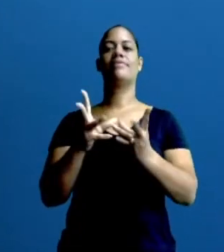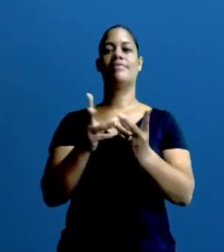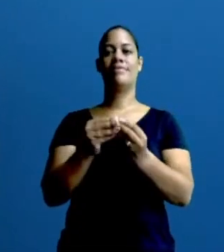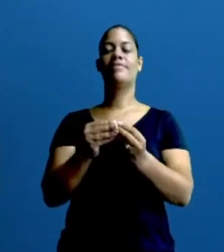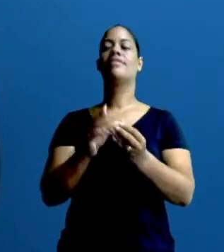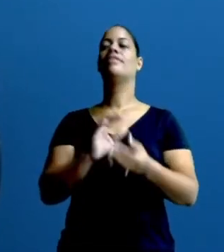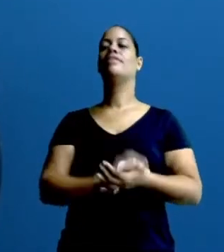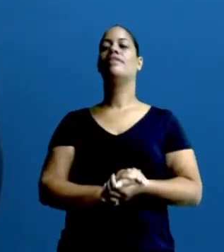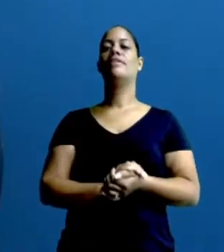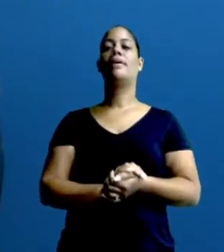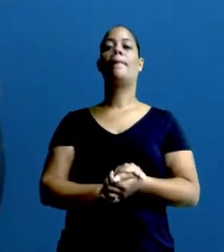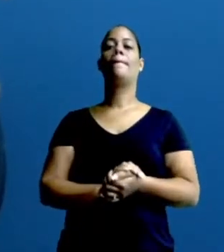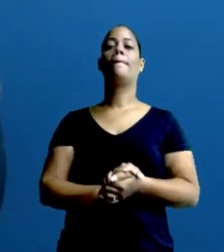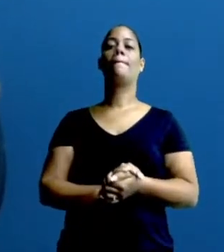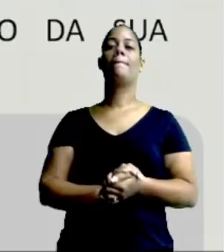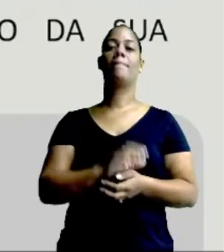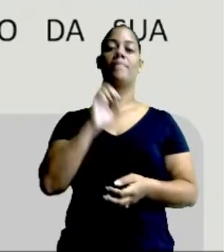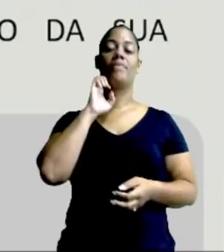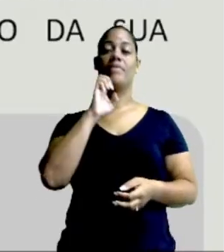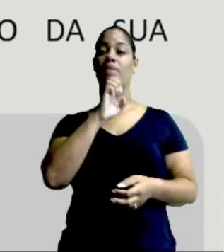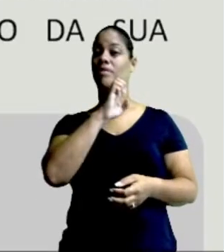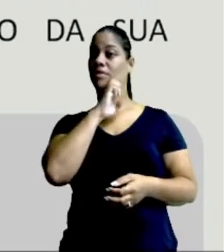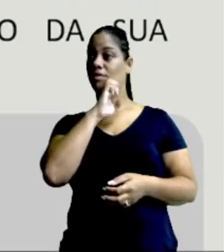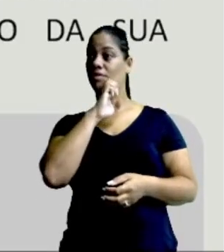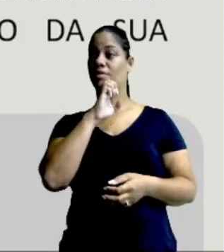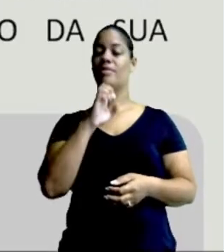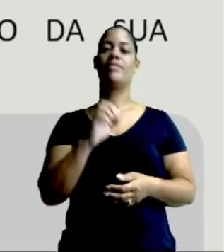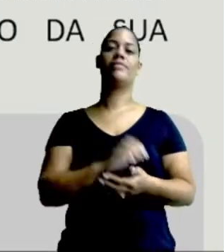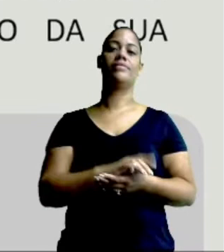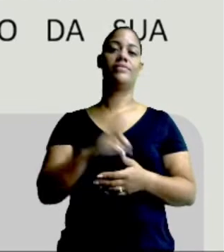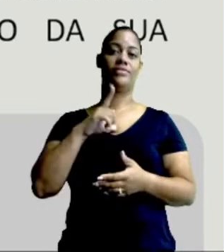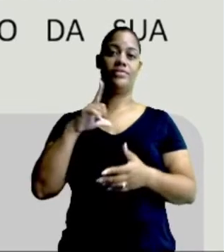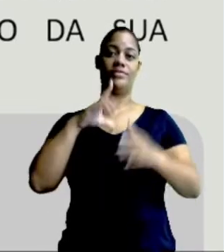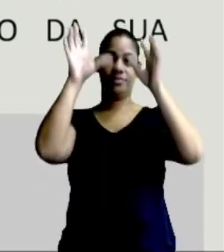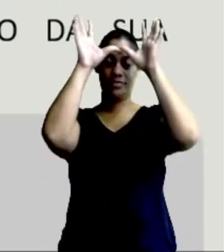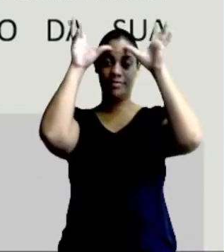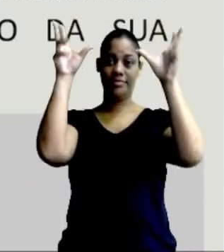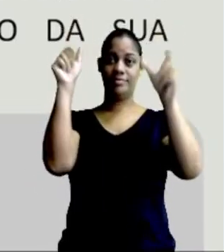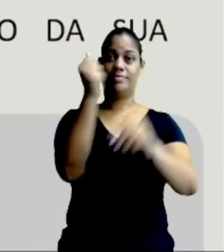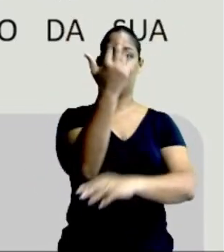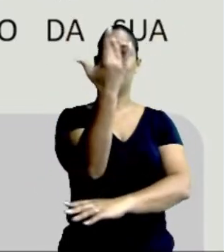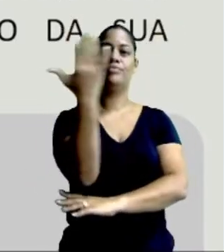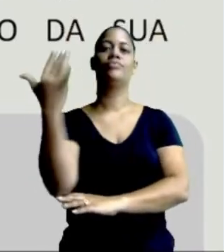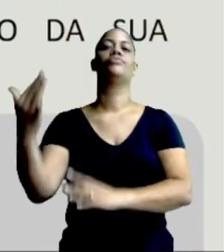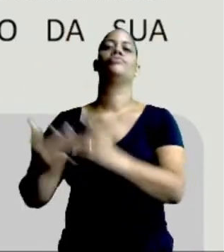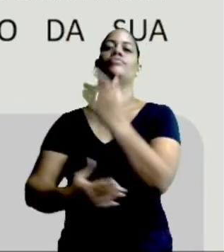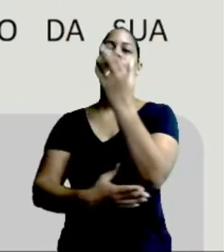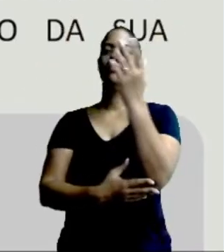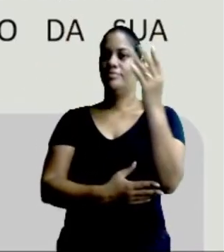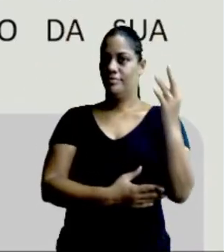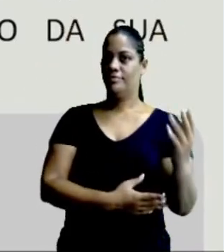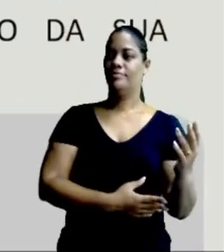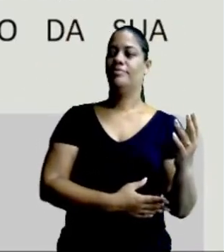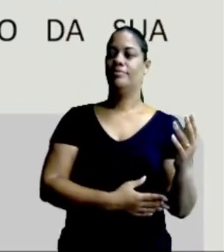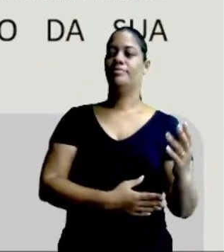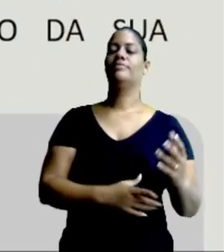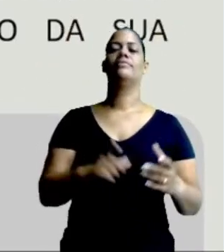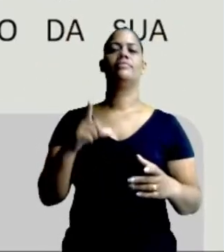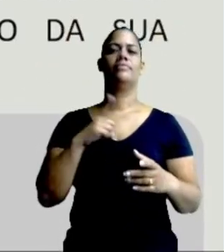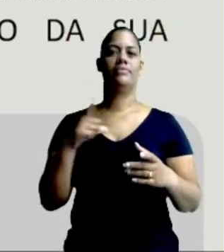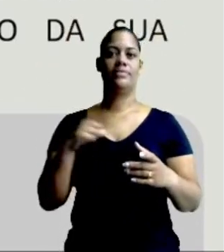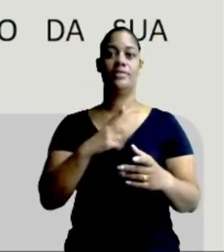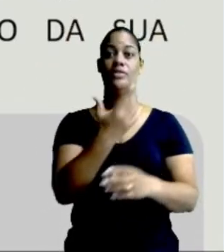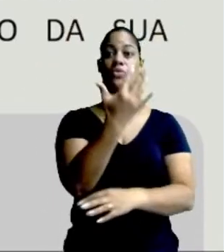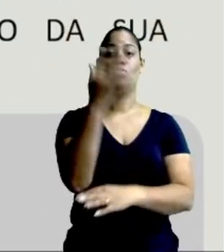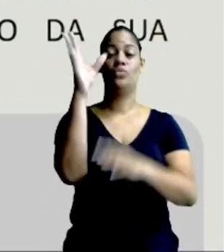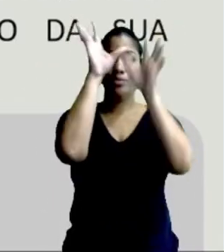Para o clima equatorial, eu vou ter a floresta amazônica como um tipo de vegetação característica desse clima. E aí nós temos a